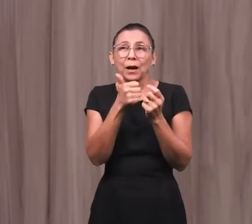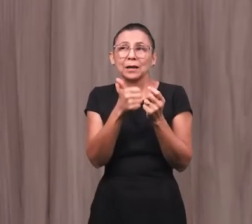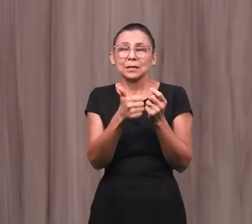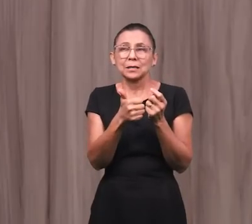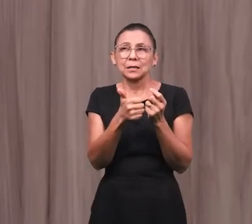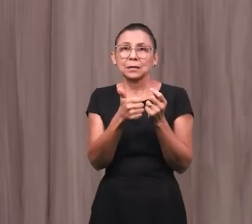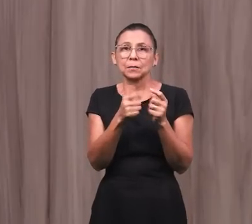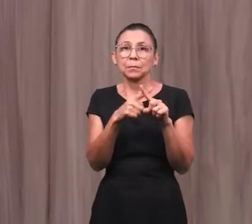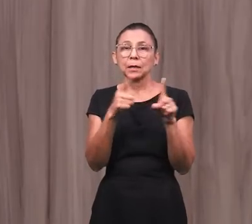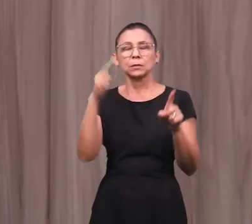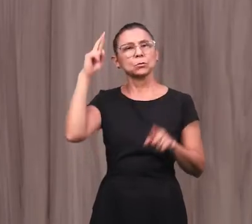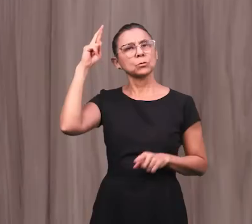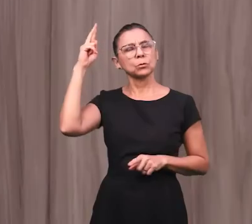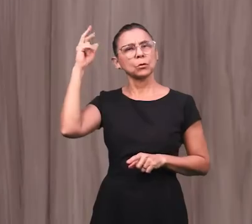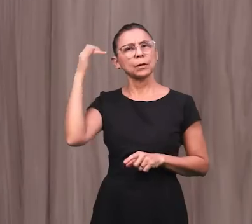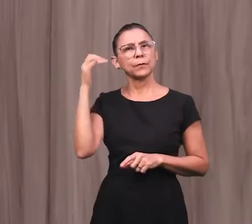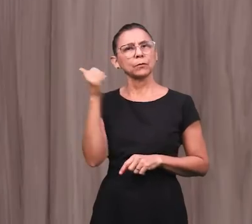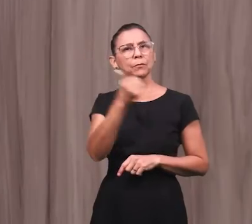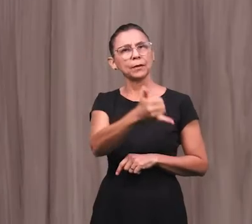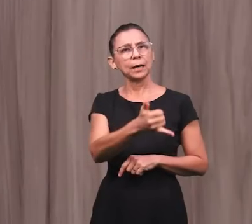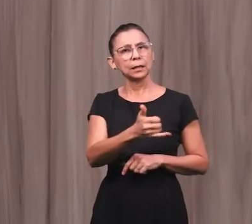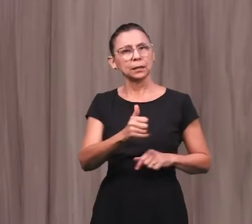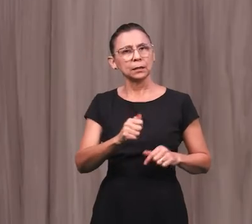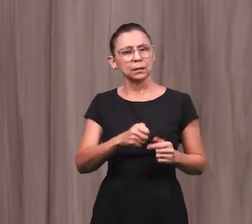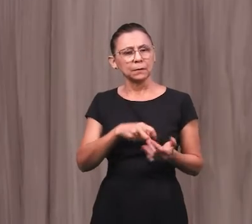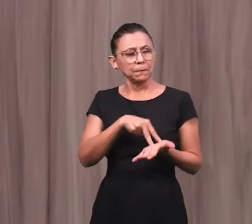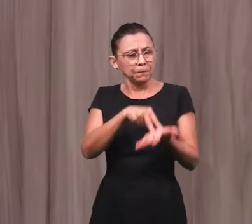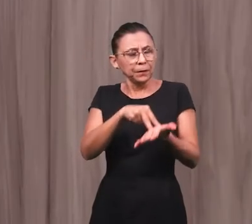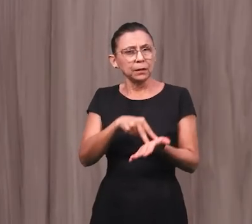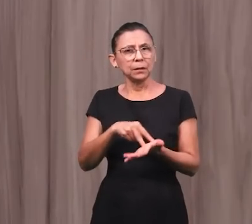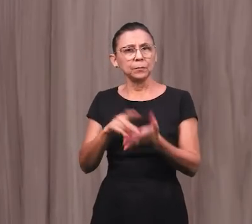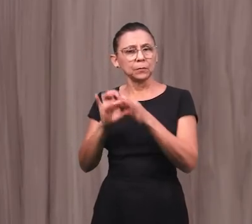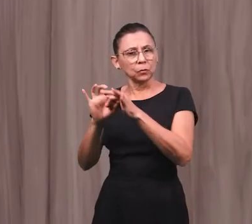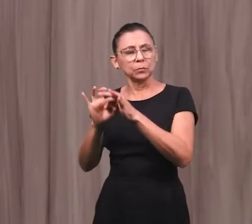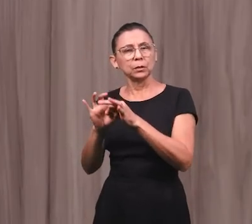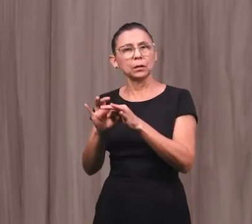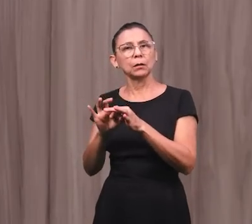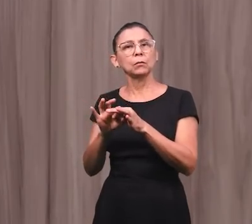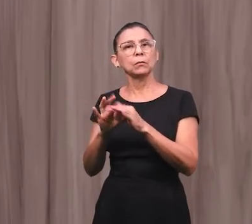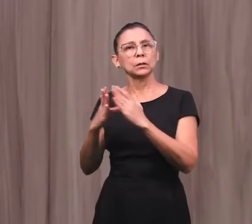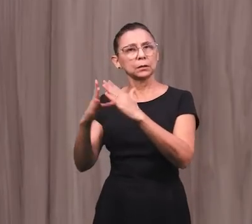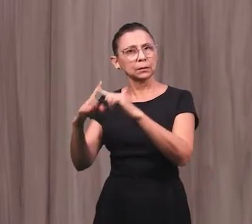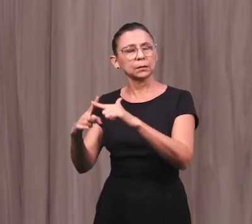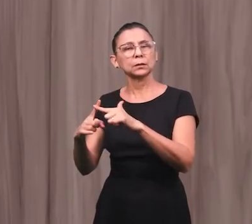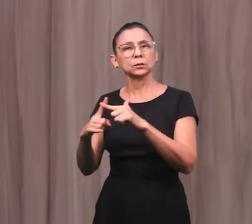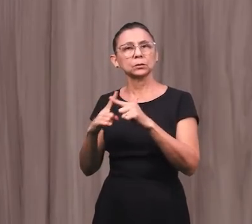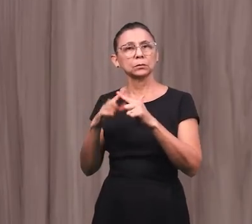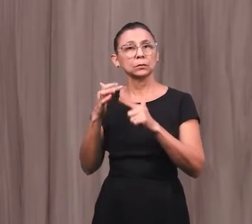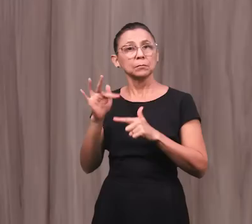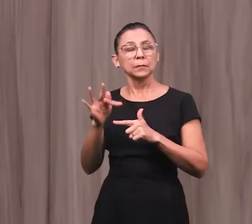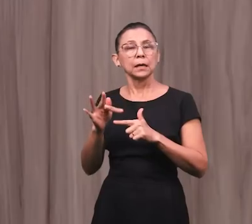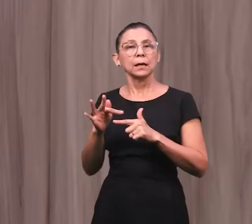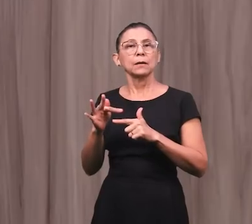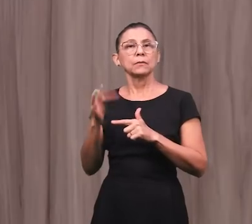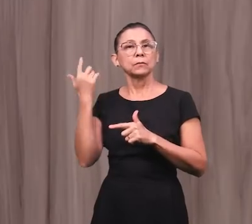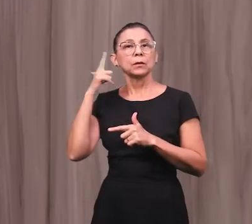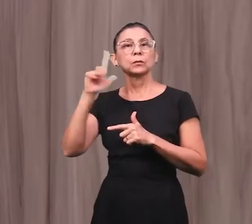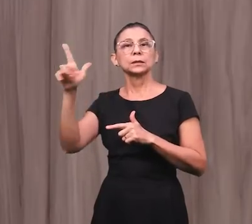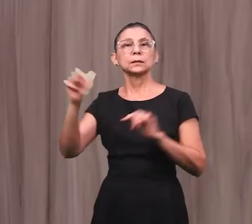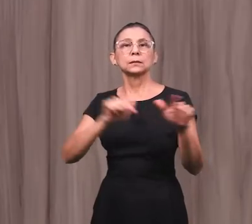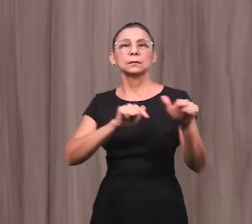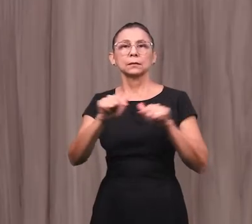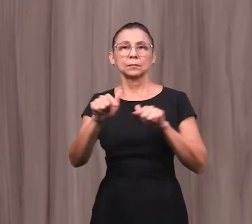ele perseverar fielmente na comunhão da igreja, pois em breves dias uma porta de emprego